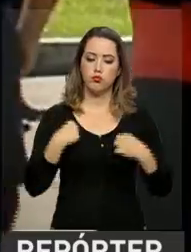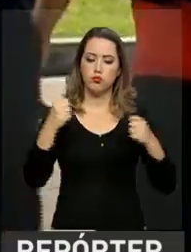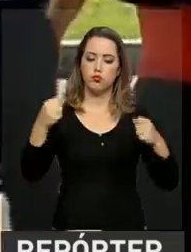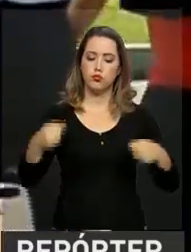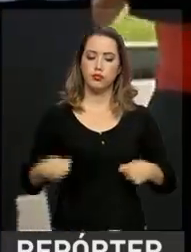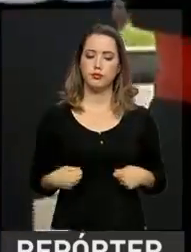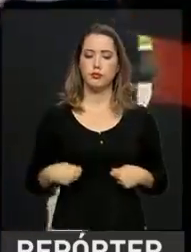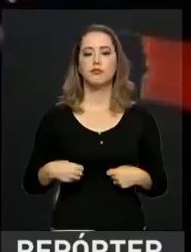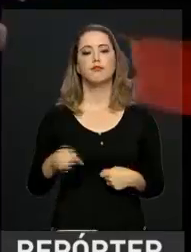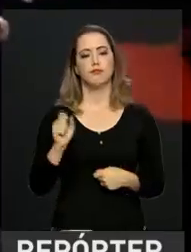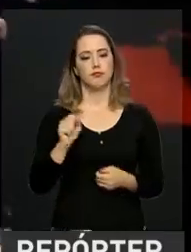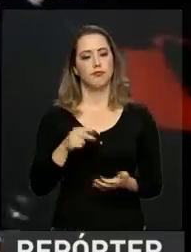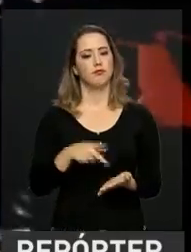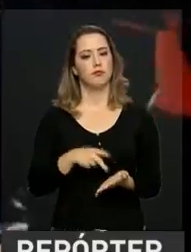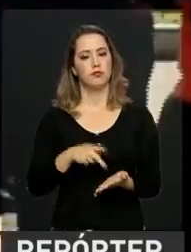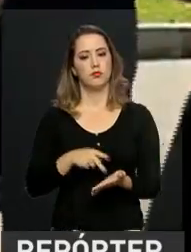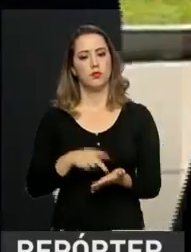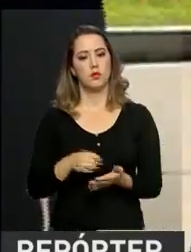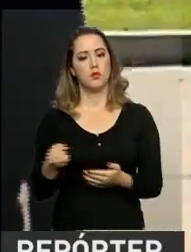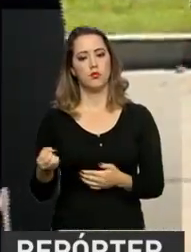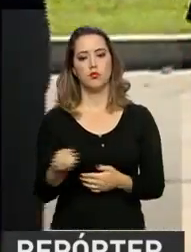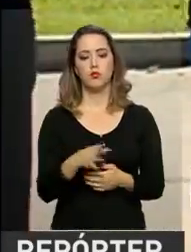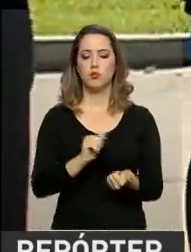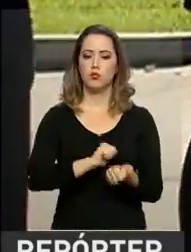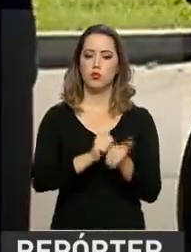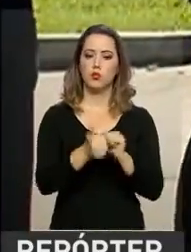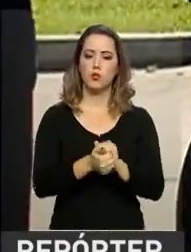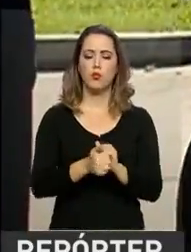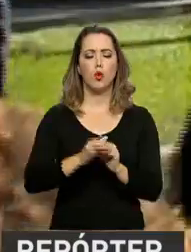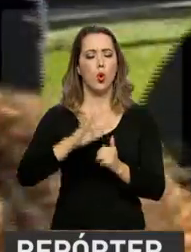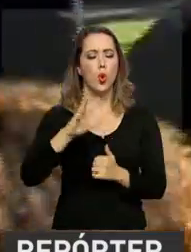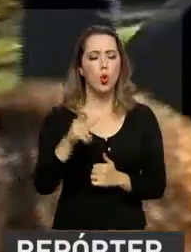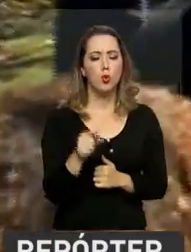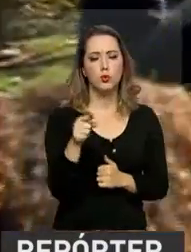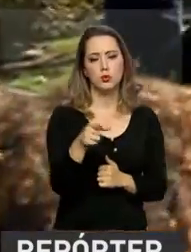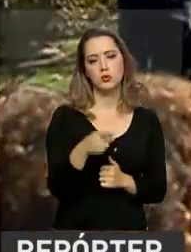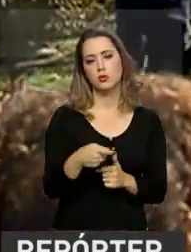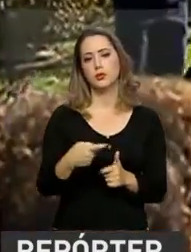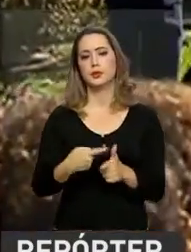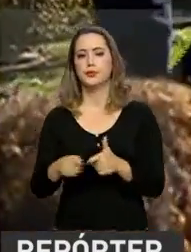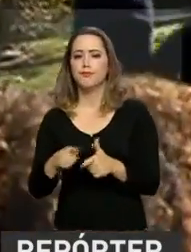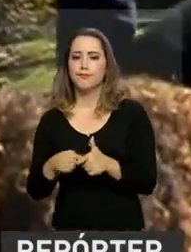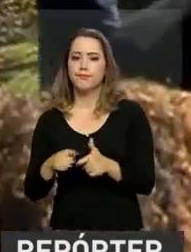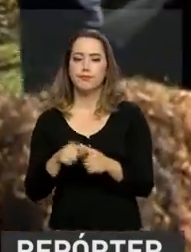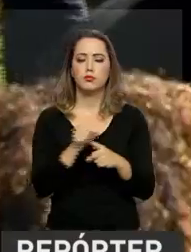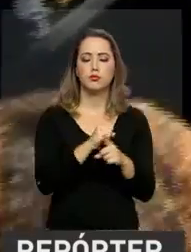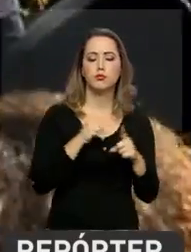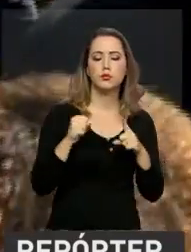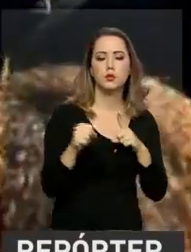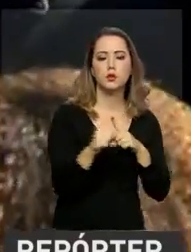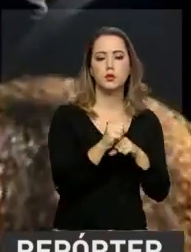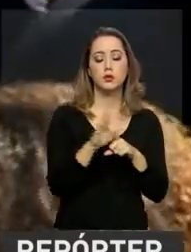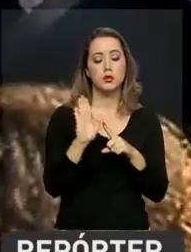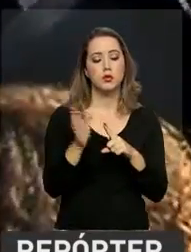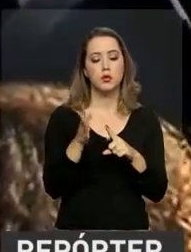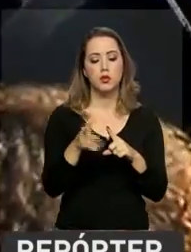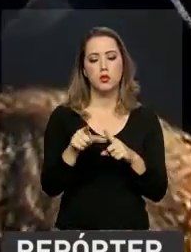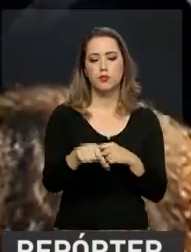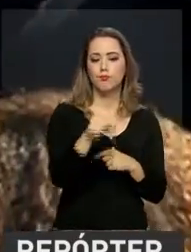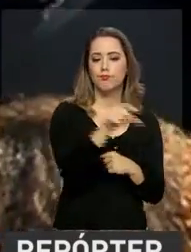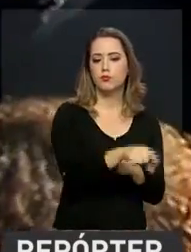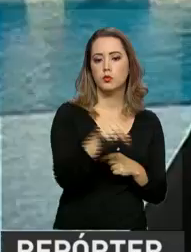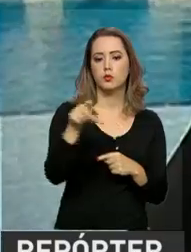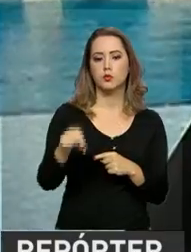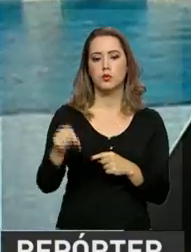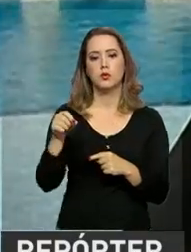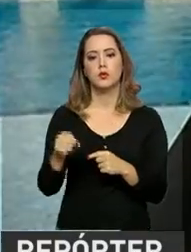prática todos eles vivem em condição de risco social e foram selecionados com ajuda da pastoral do Menor da igreja